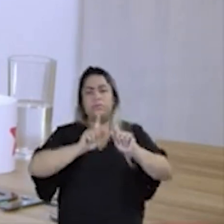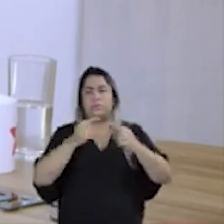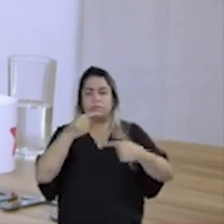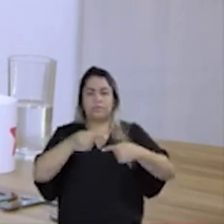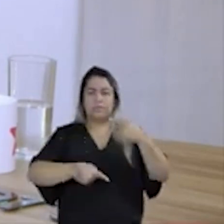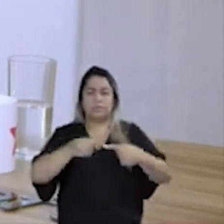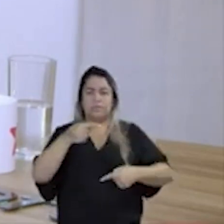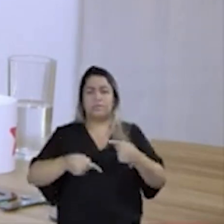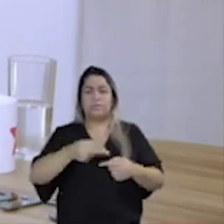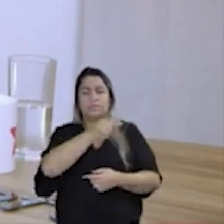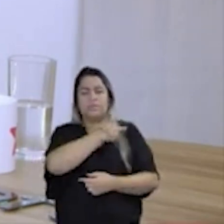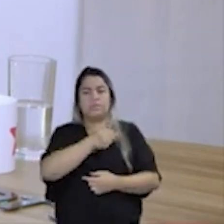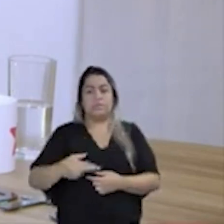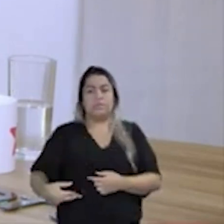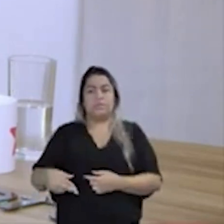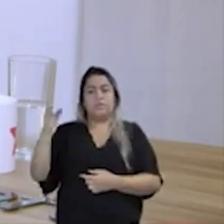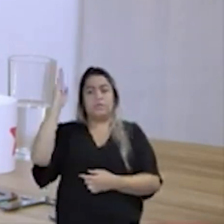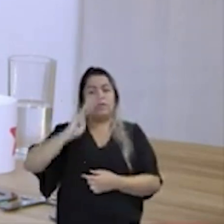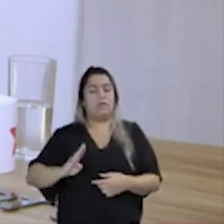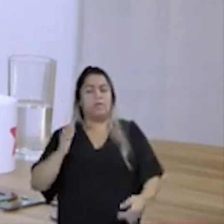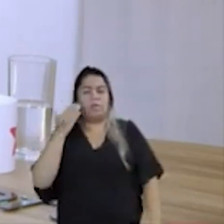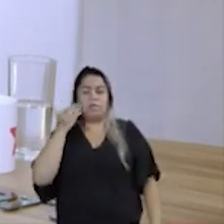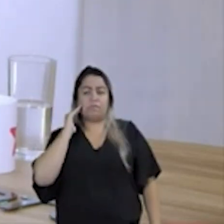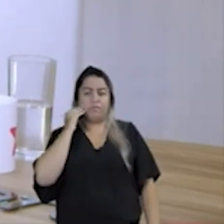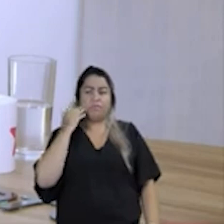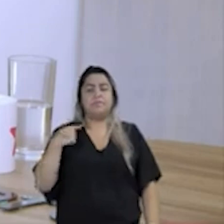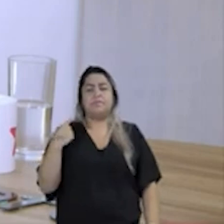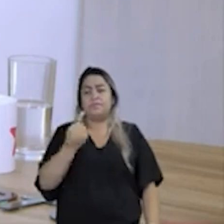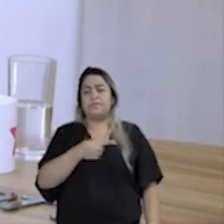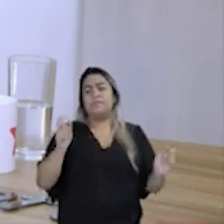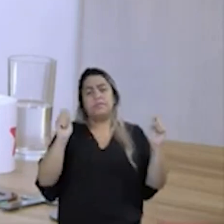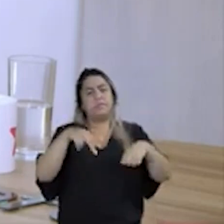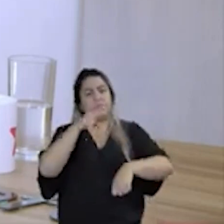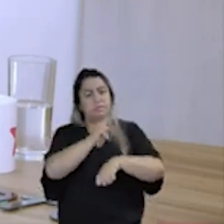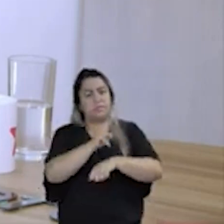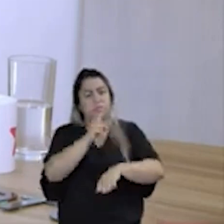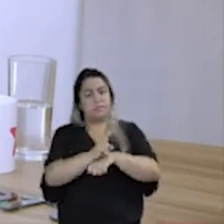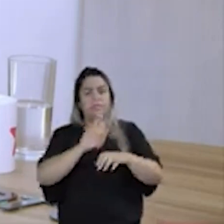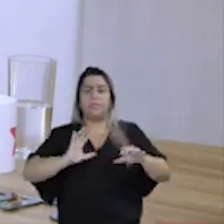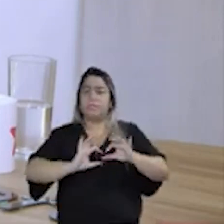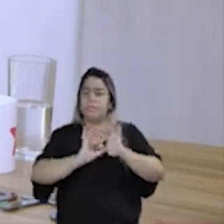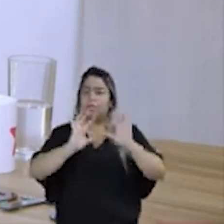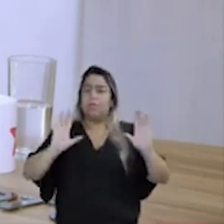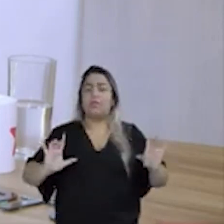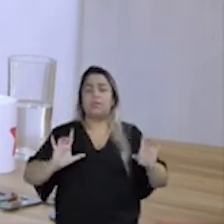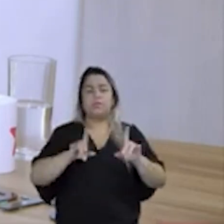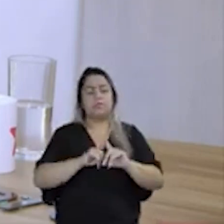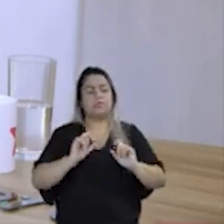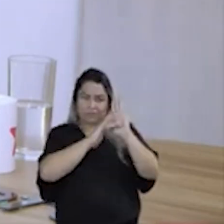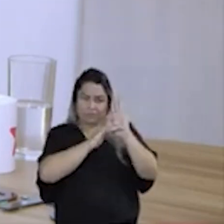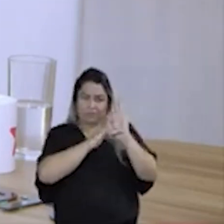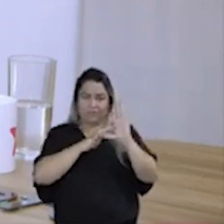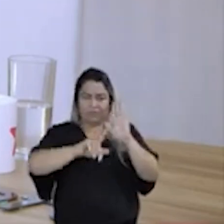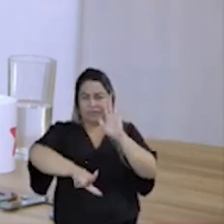dizer, religiosa brasileira e compreender que nós precisamos defender o Estado laico, mas ao mesmo tempo defender a liberdade